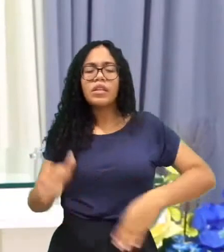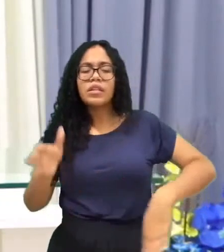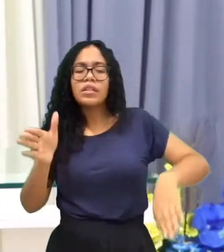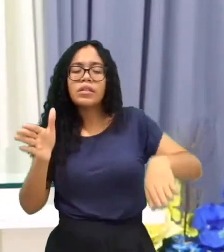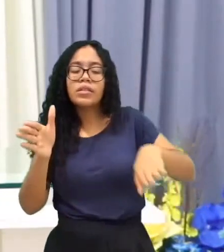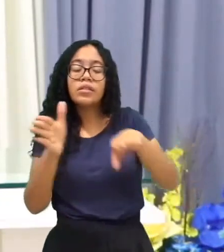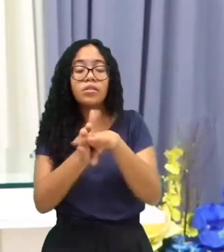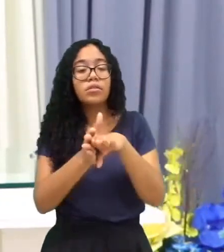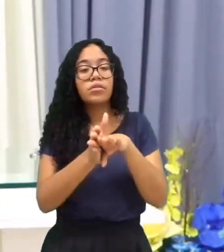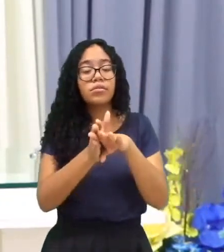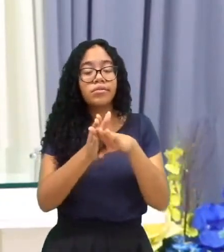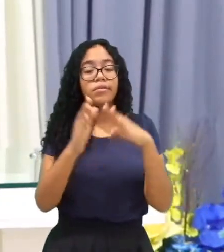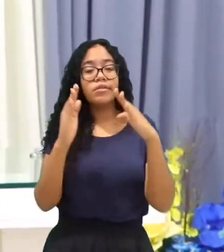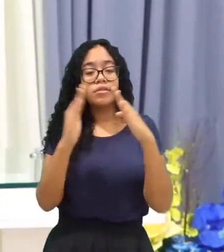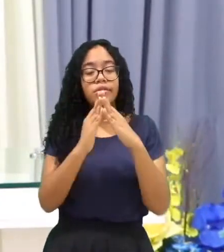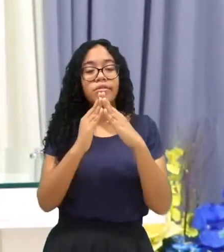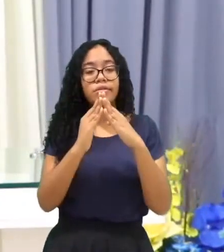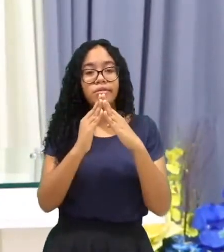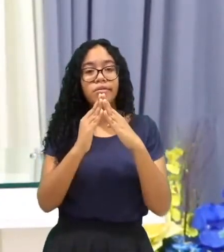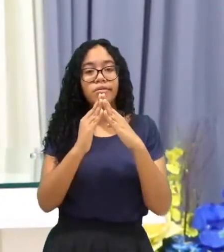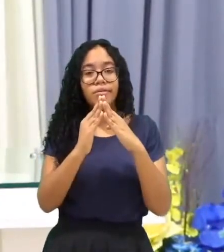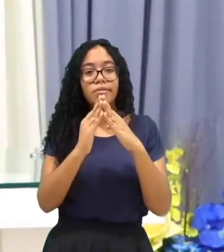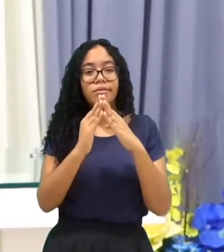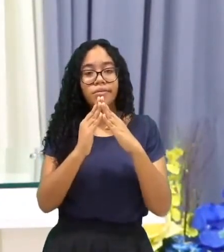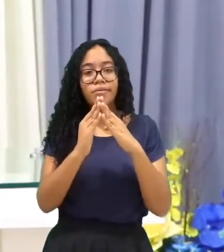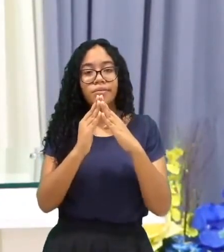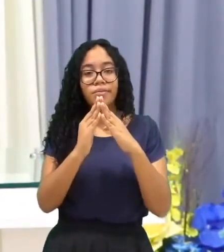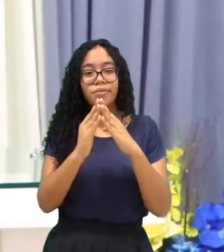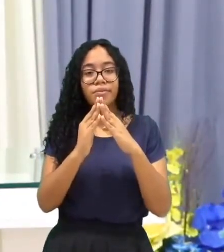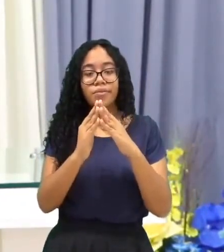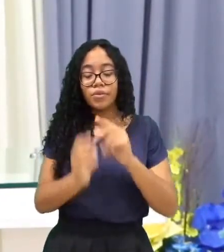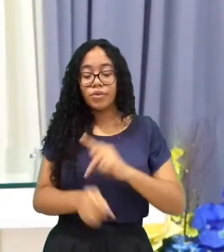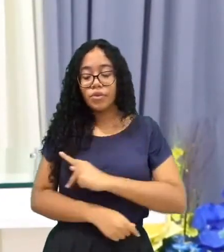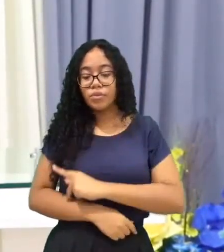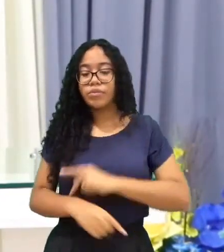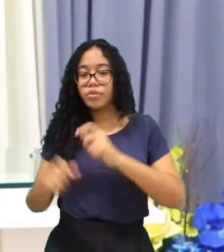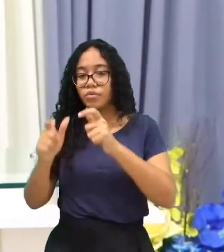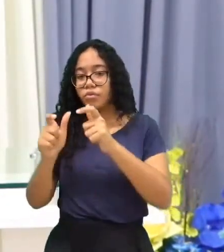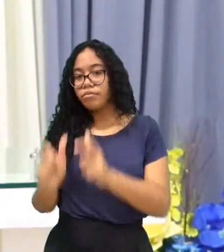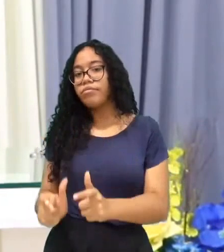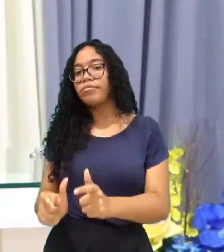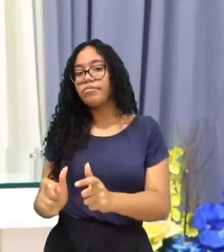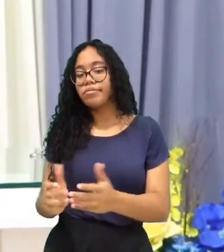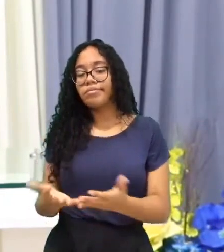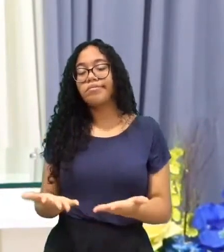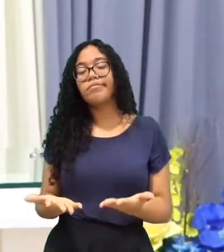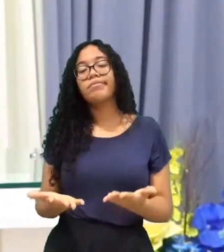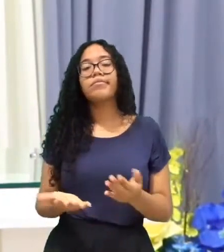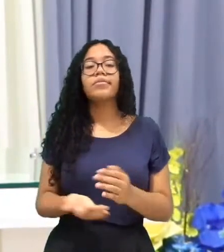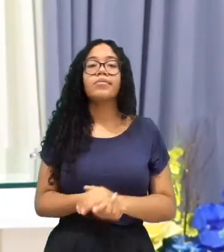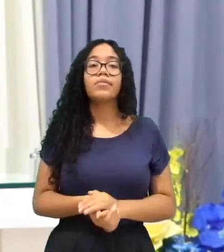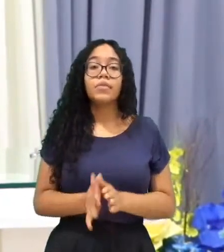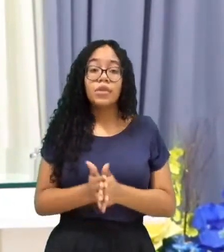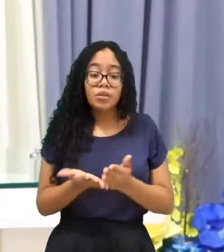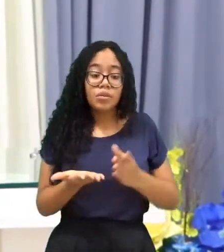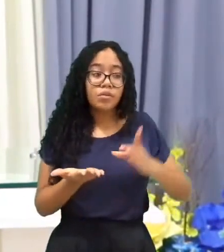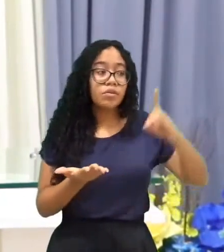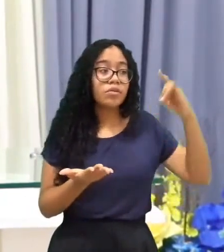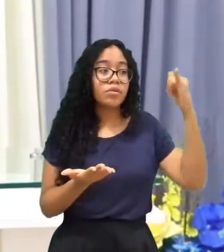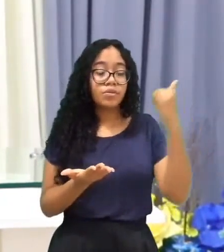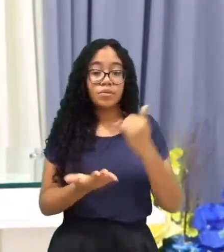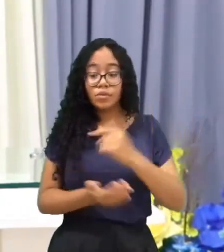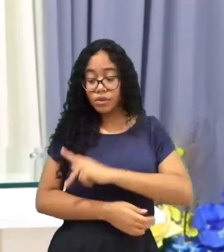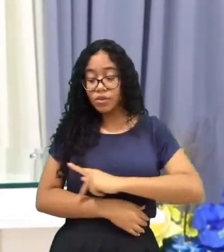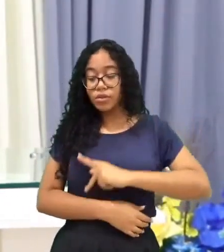Vai. Onde estava Saulo? E quando ele chega ali, a Bíblia diz que Paulo, não